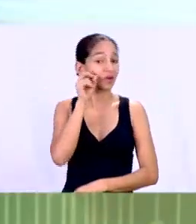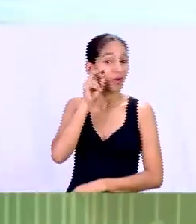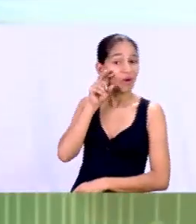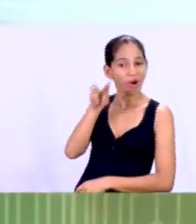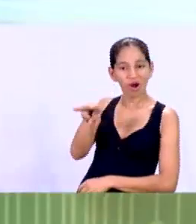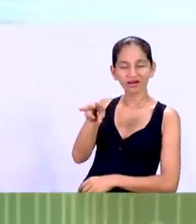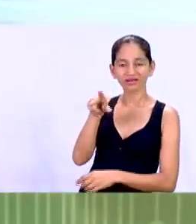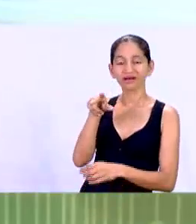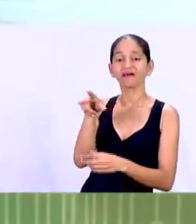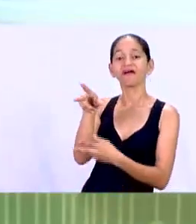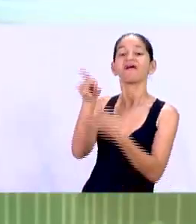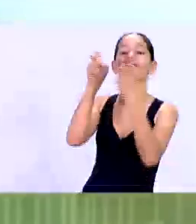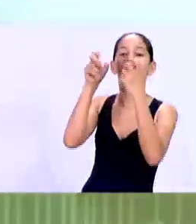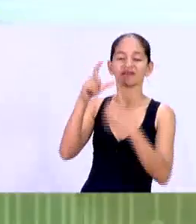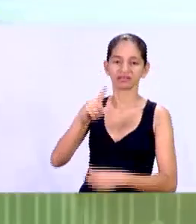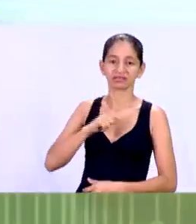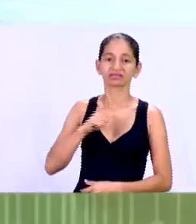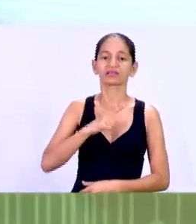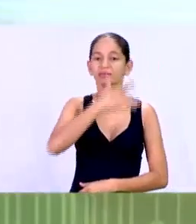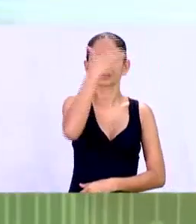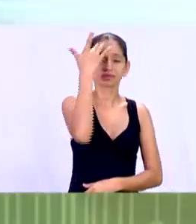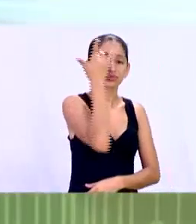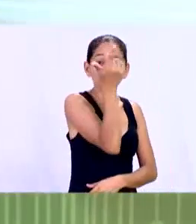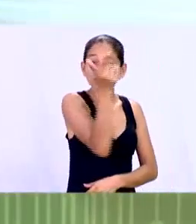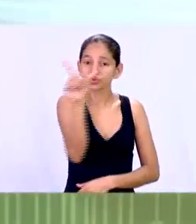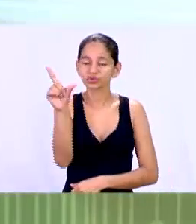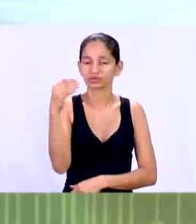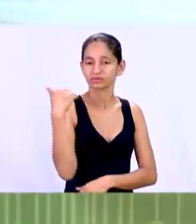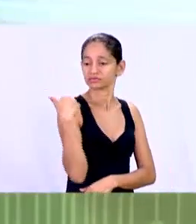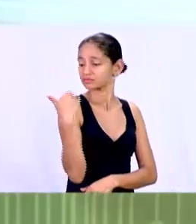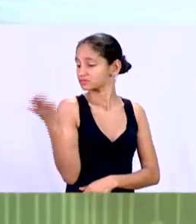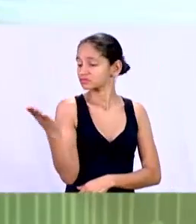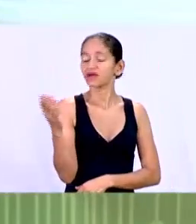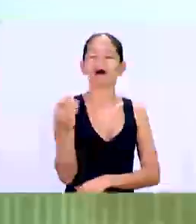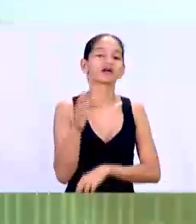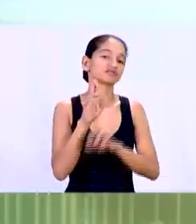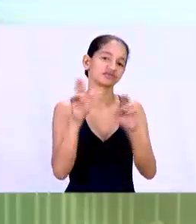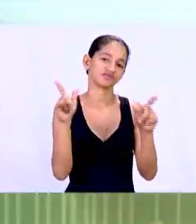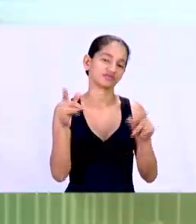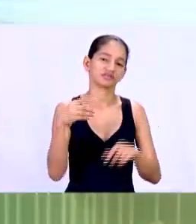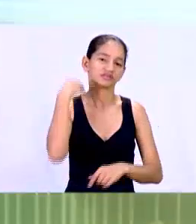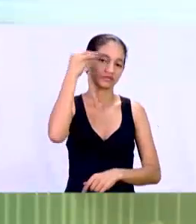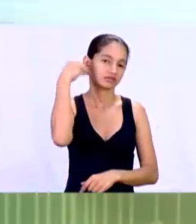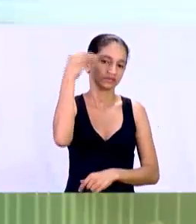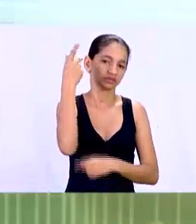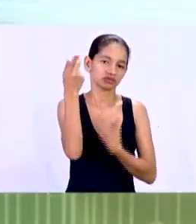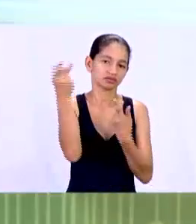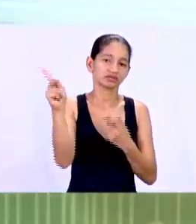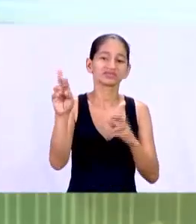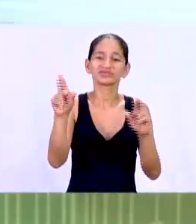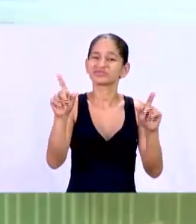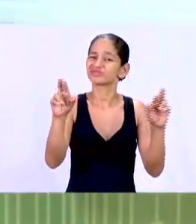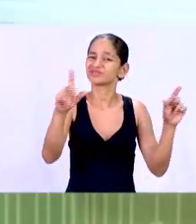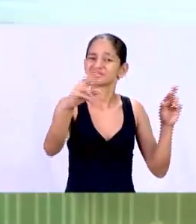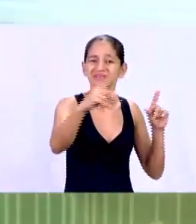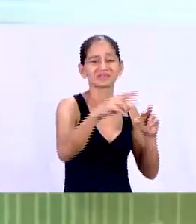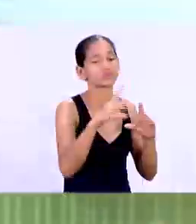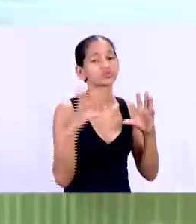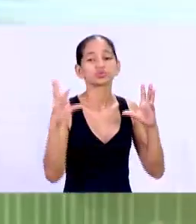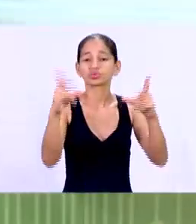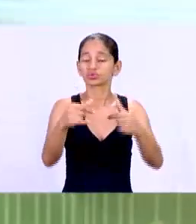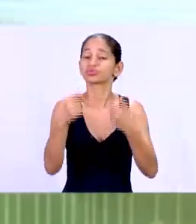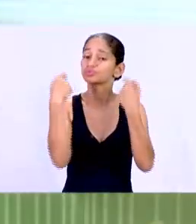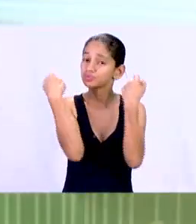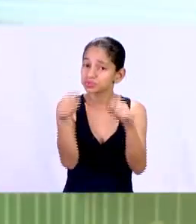não conseguem perceber que existe um outro e que esse outro tem uma outra realidade e que eu preciso